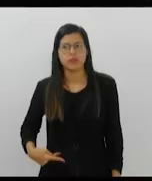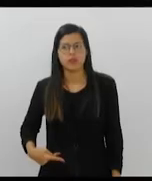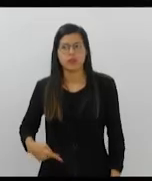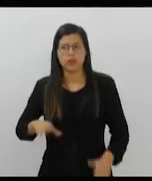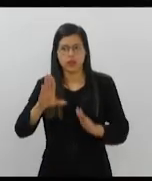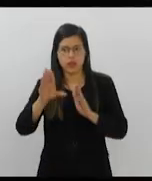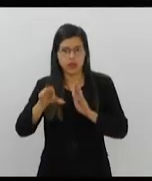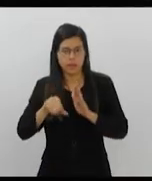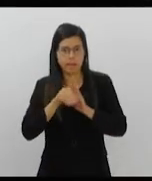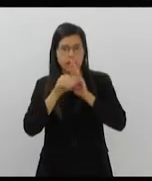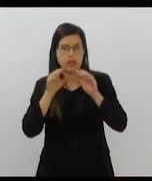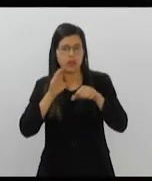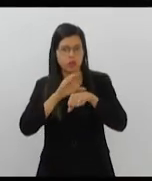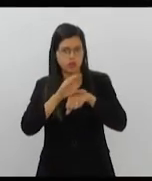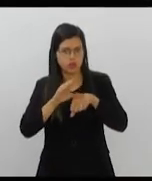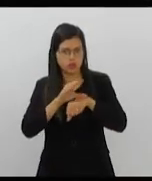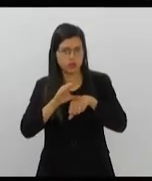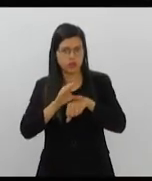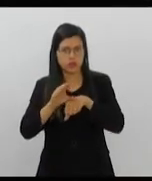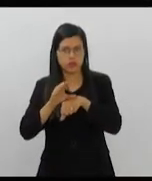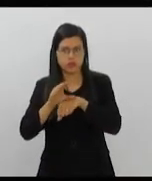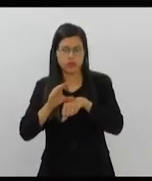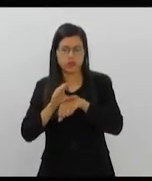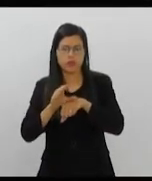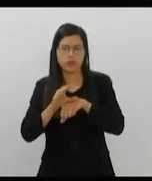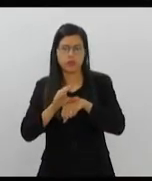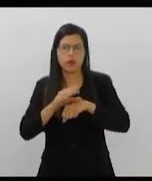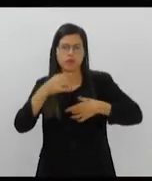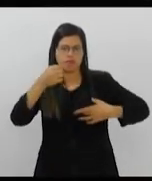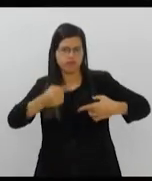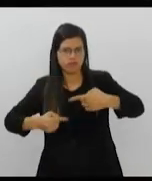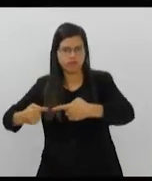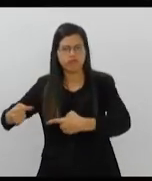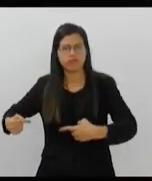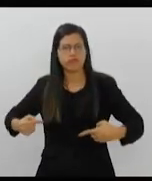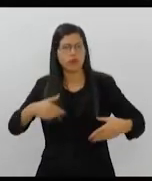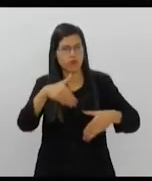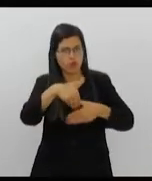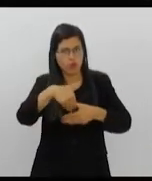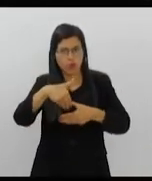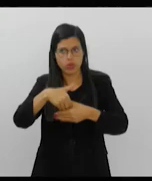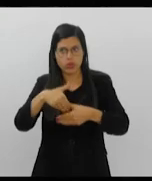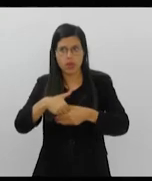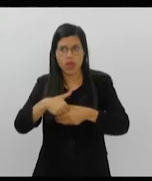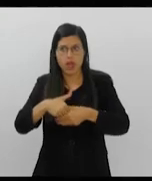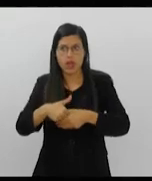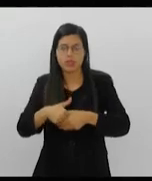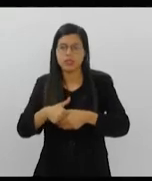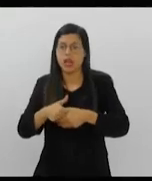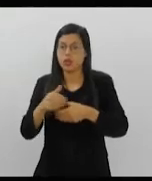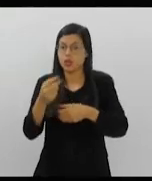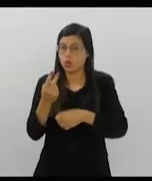emenda constitucional é discutida e votada em